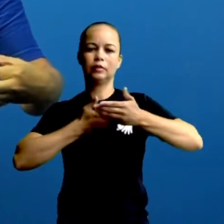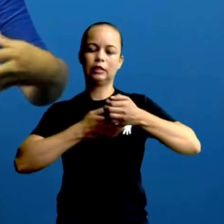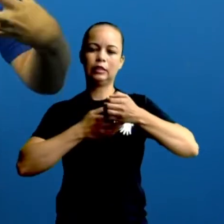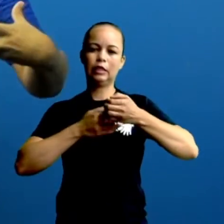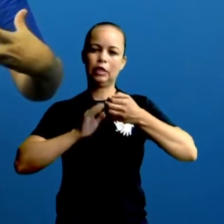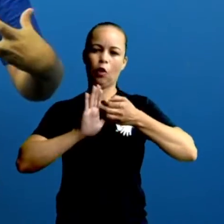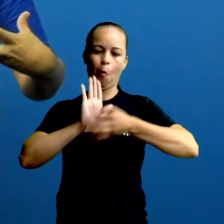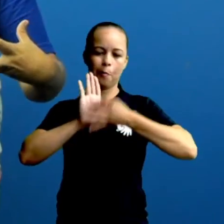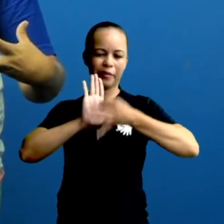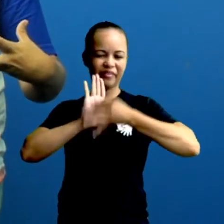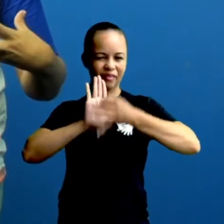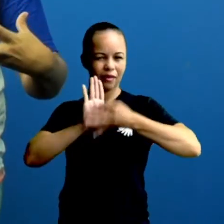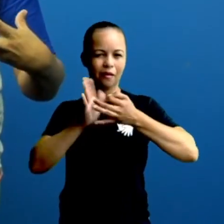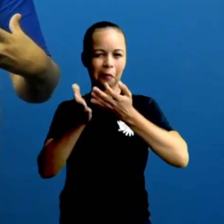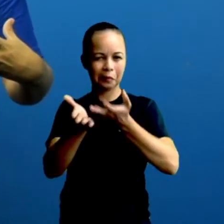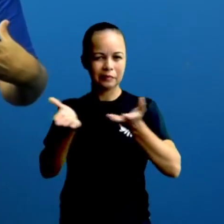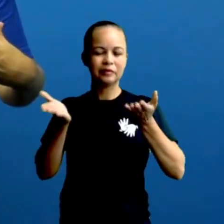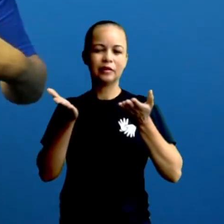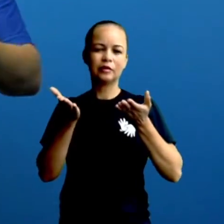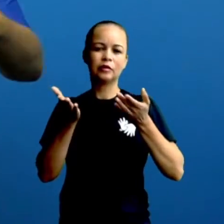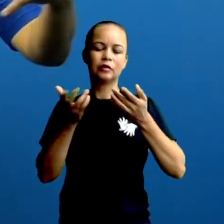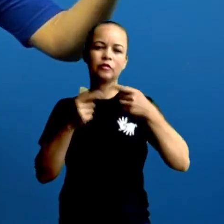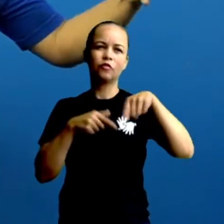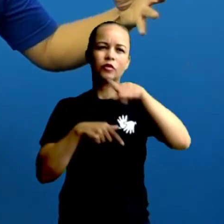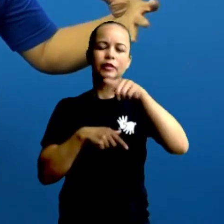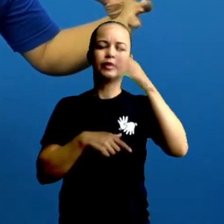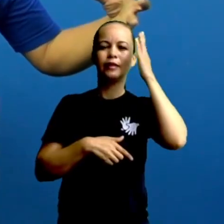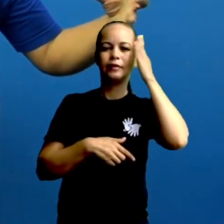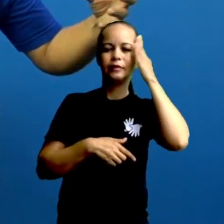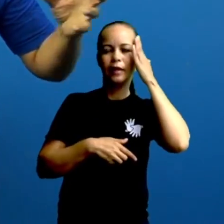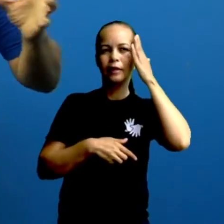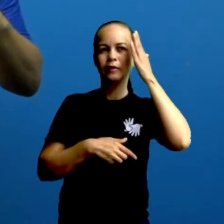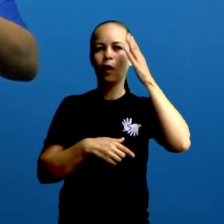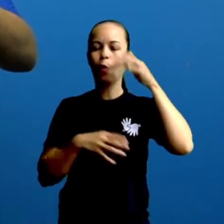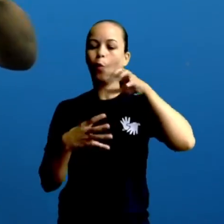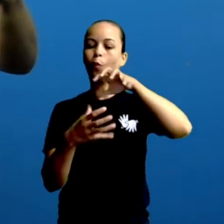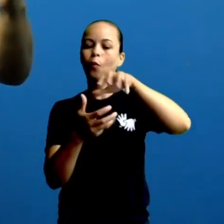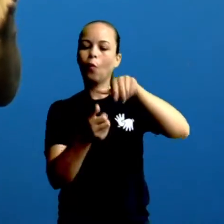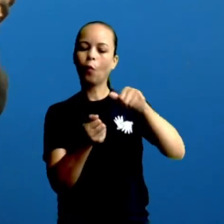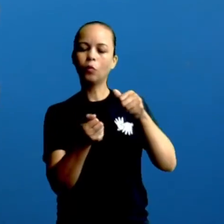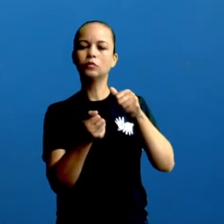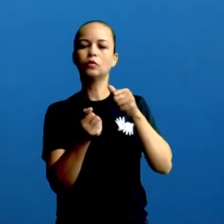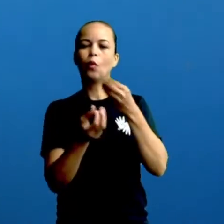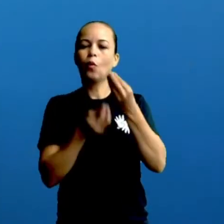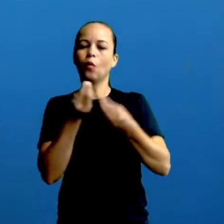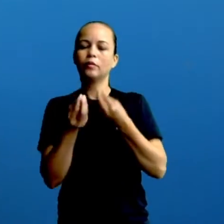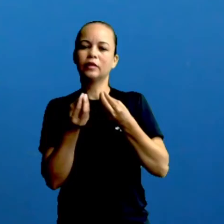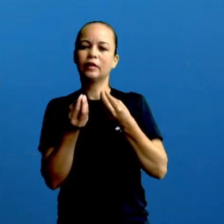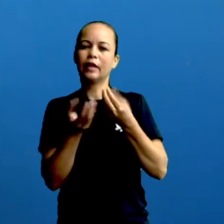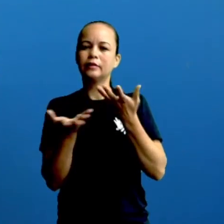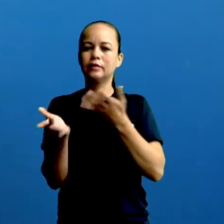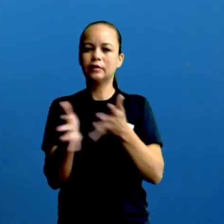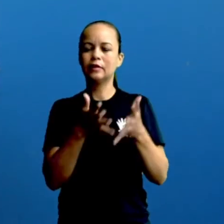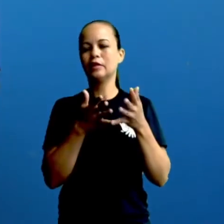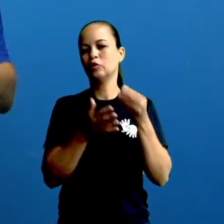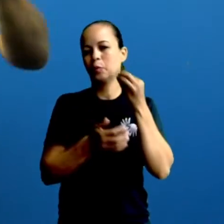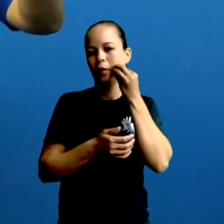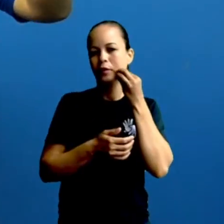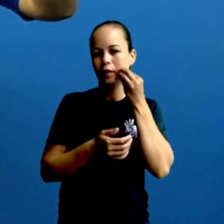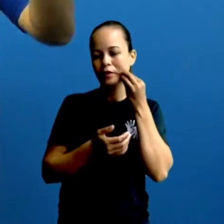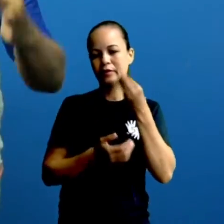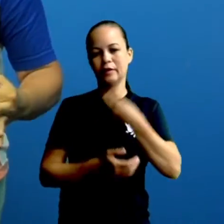crítica, para que você seja alguém que entenda o universo que está ao teu redor através dessas grandes experiências que a vida te